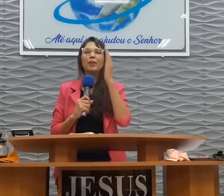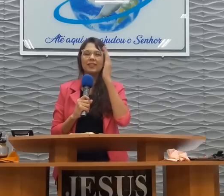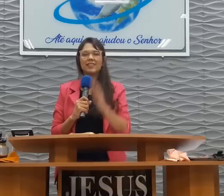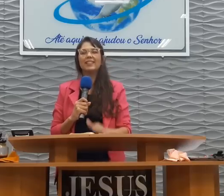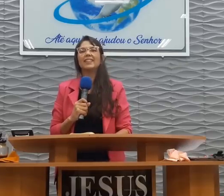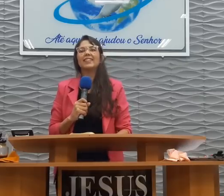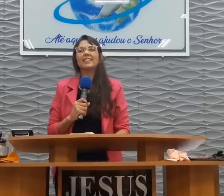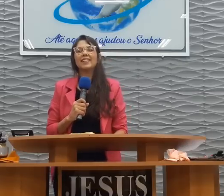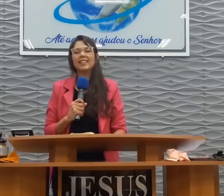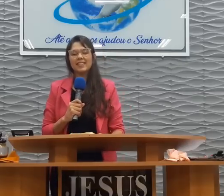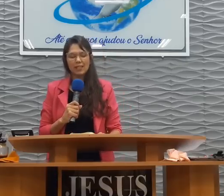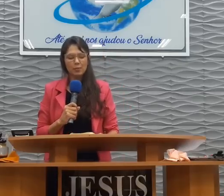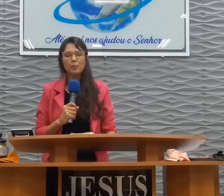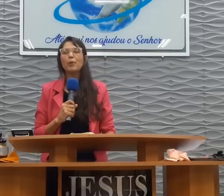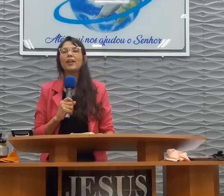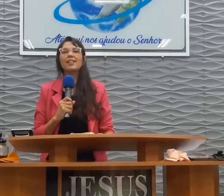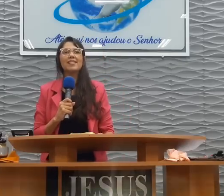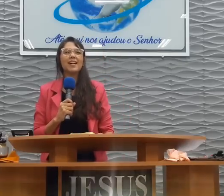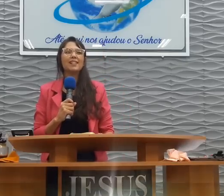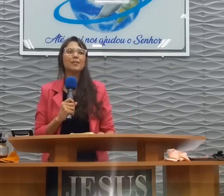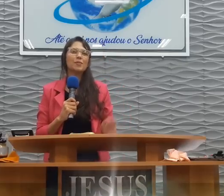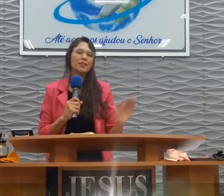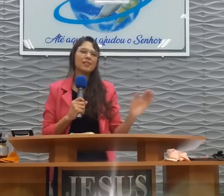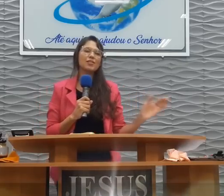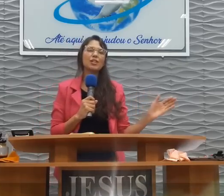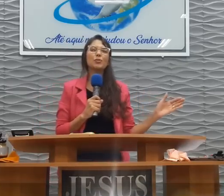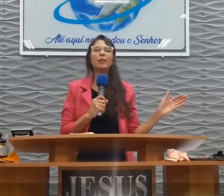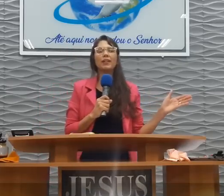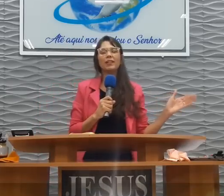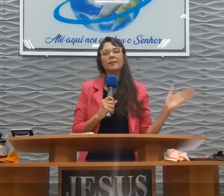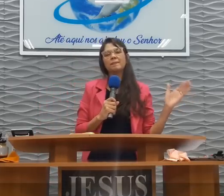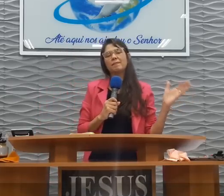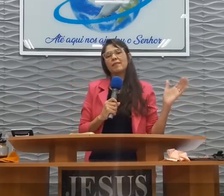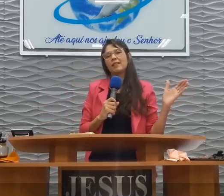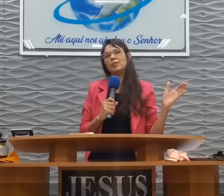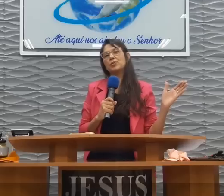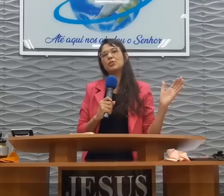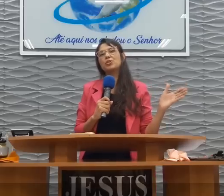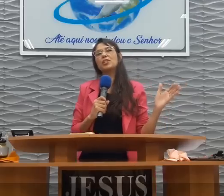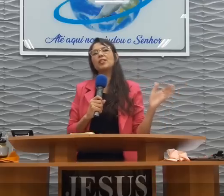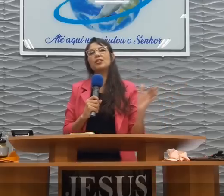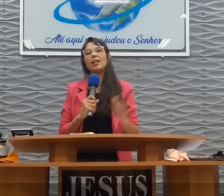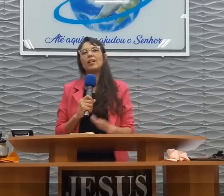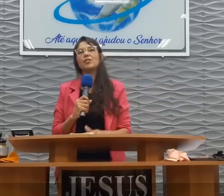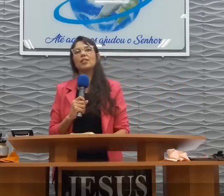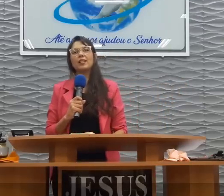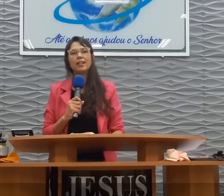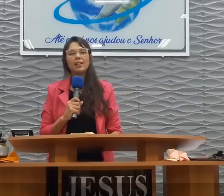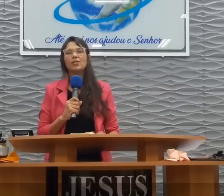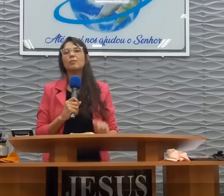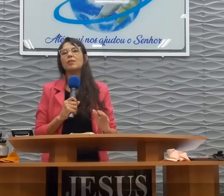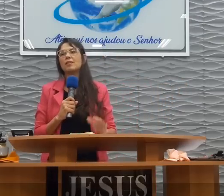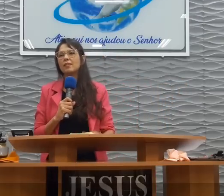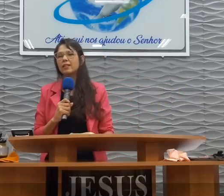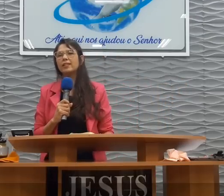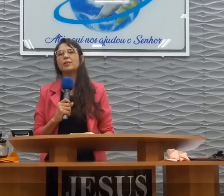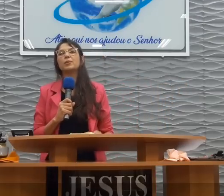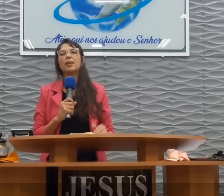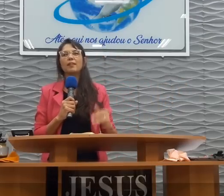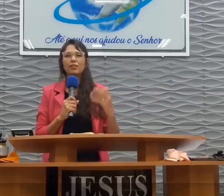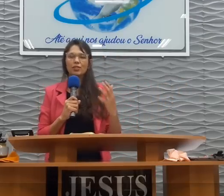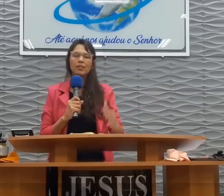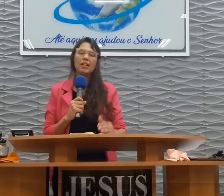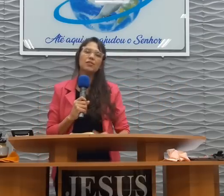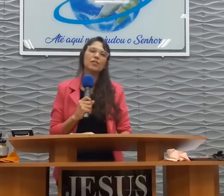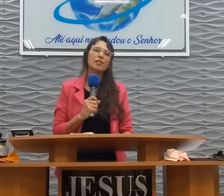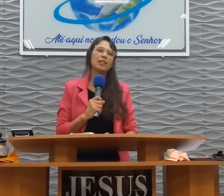deixou aqui na porta, né? Estamos um pouco cansados, estamos vindo assim já de uns dias já de igreja,